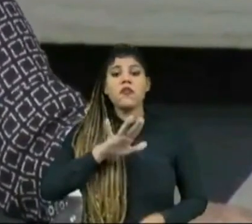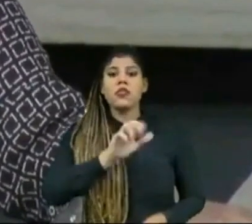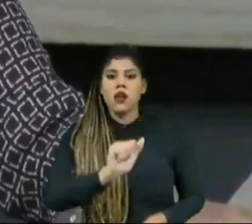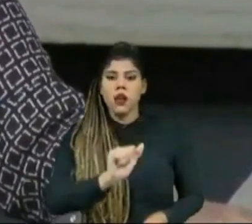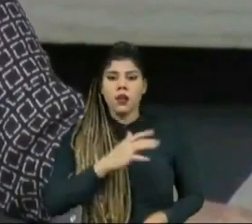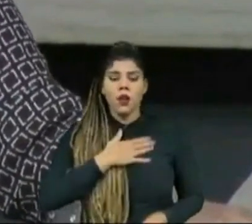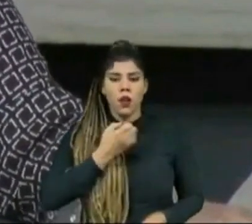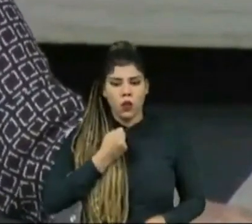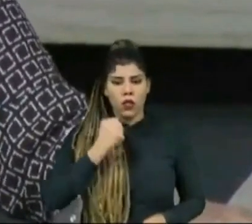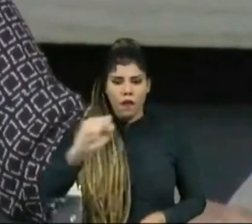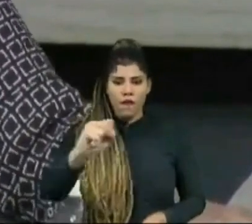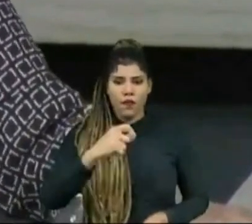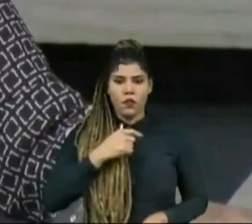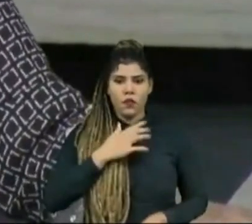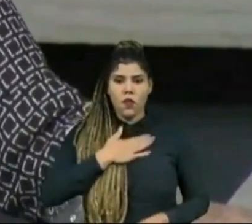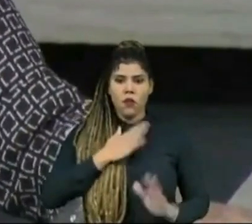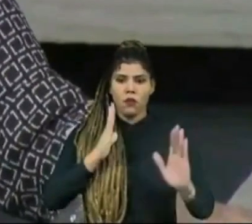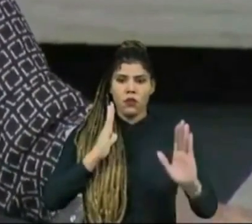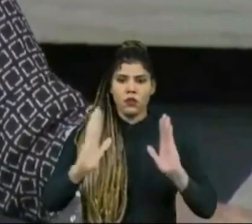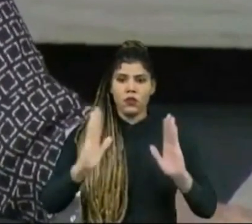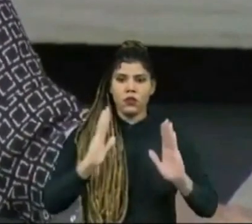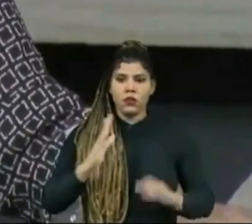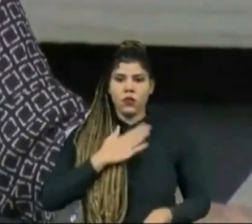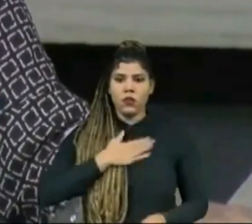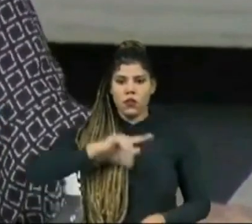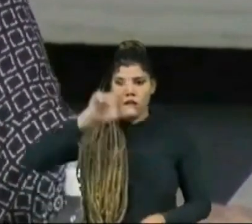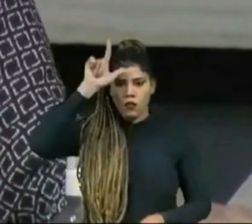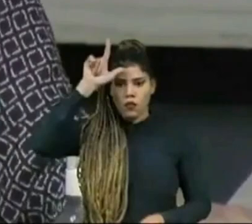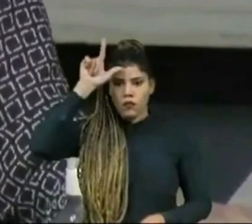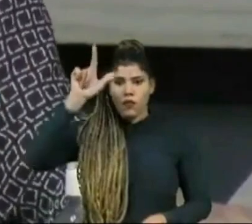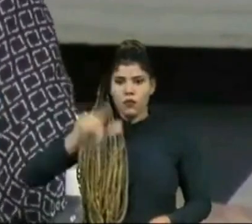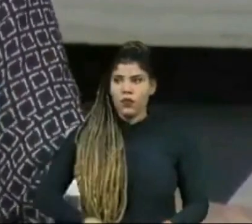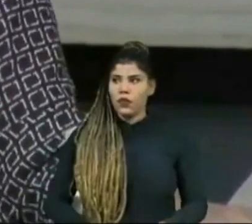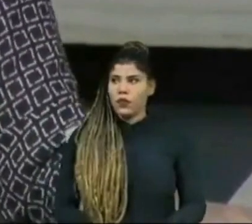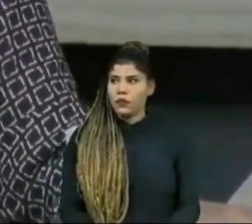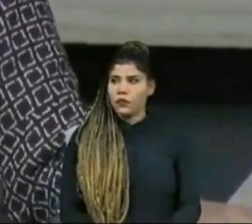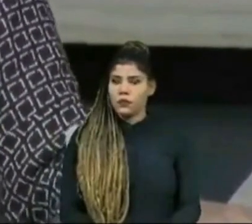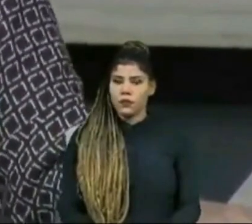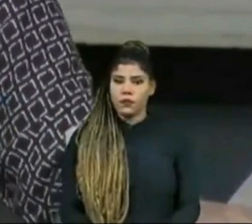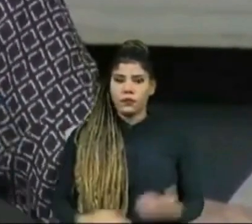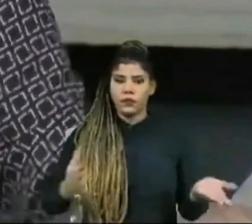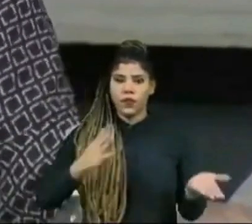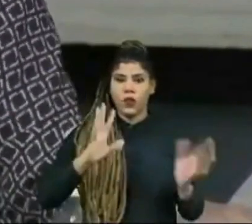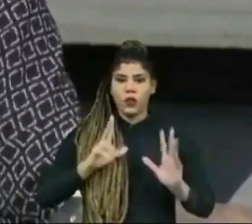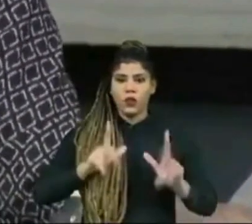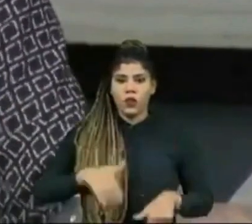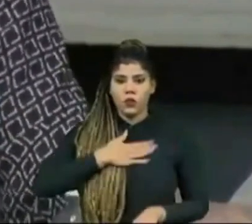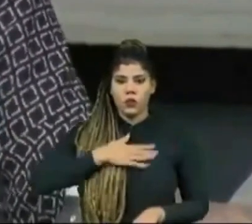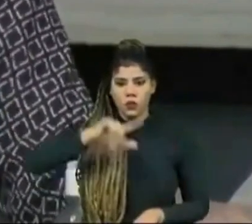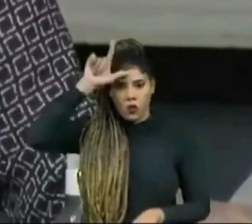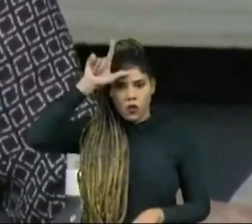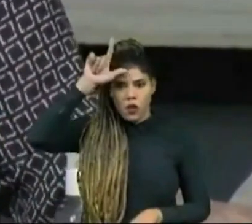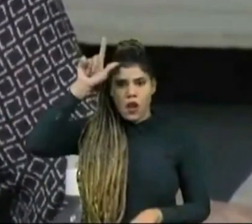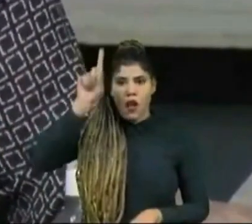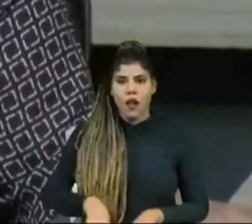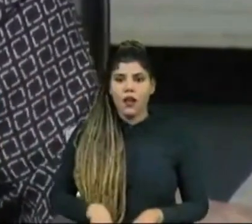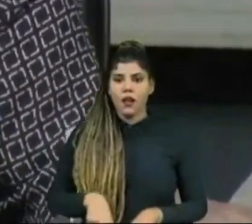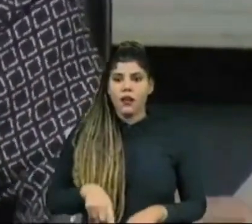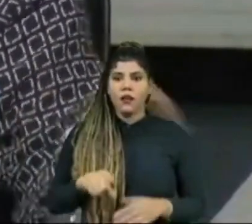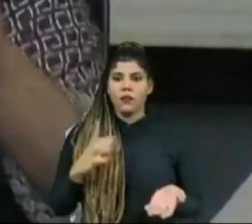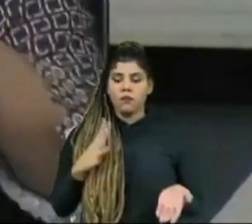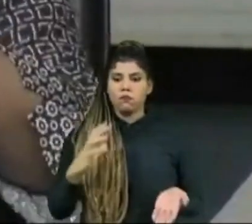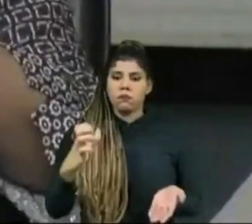defendo o meu mandato e os meus liderados. Os meus liderados todos aqui são decentes, deputada